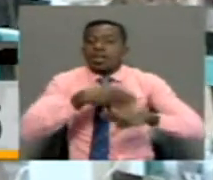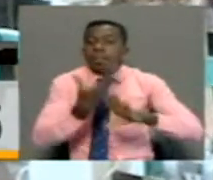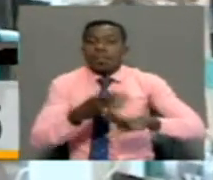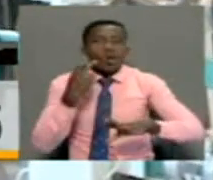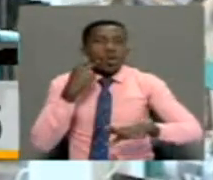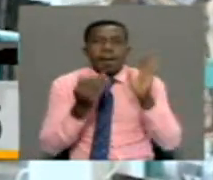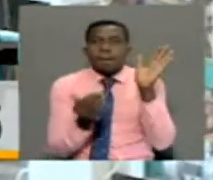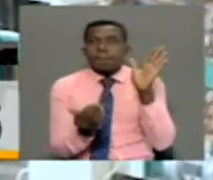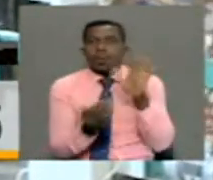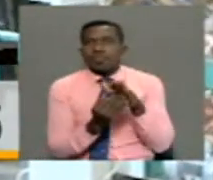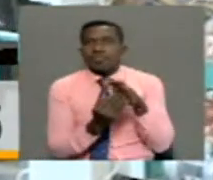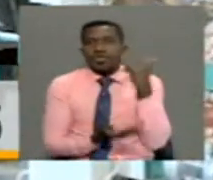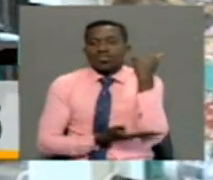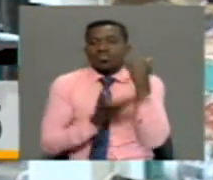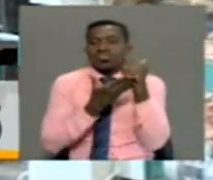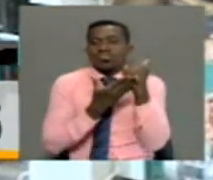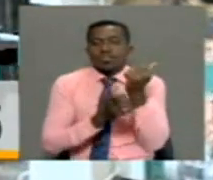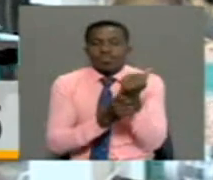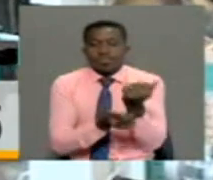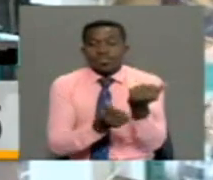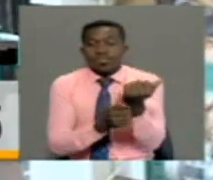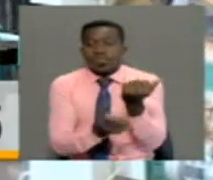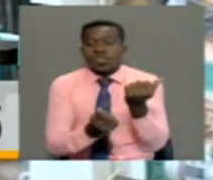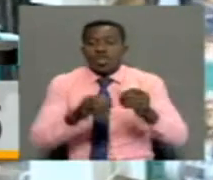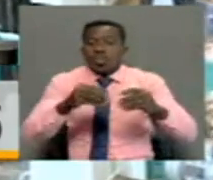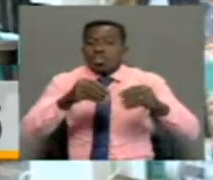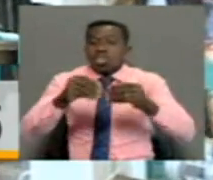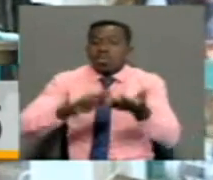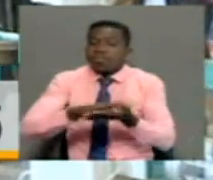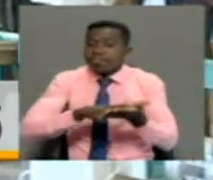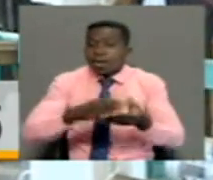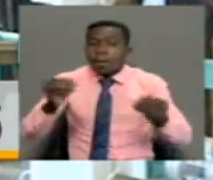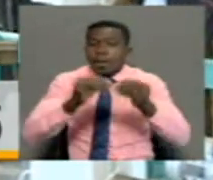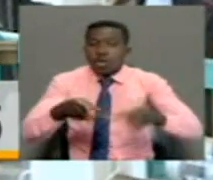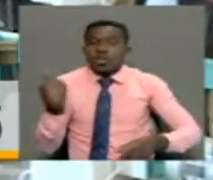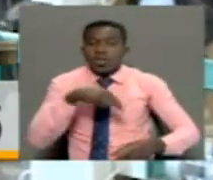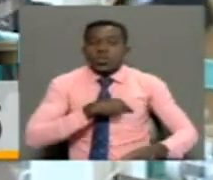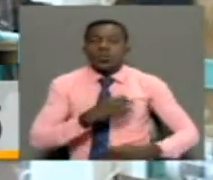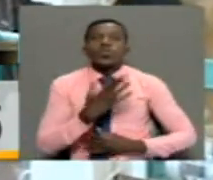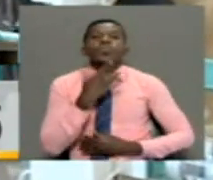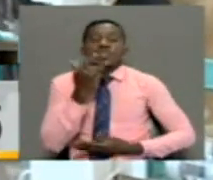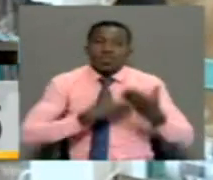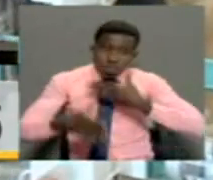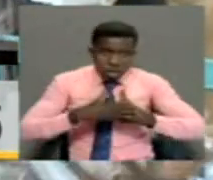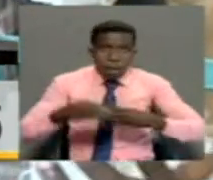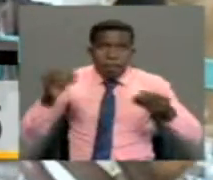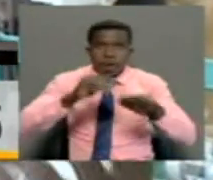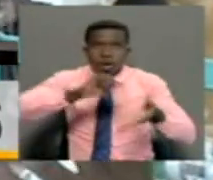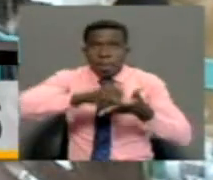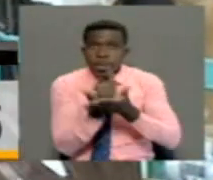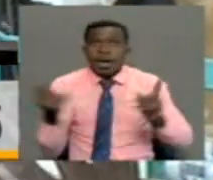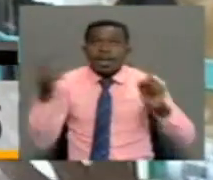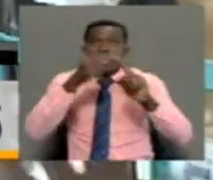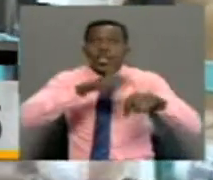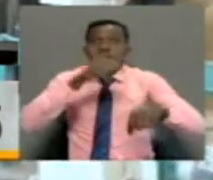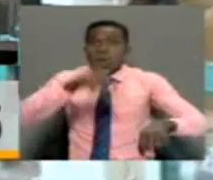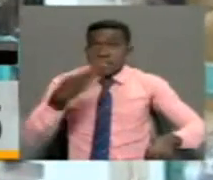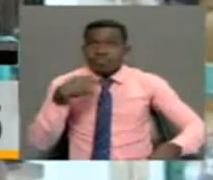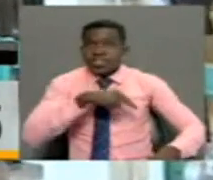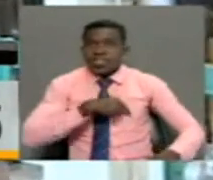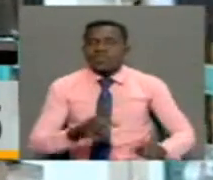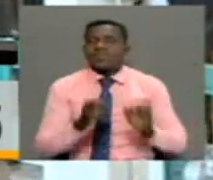de fazer a produção de trigo e nós retomamos a posição e hoje em dia temos o